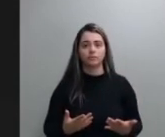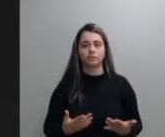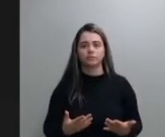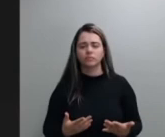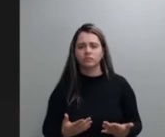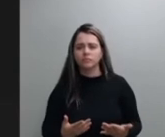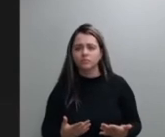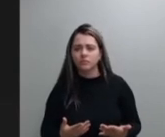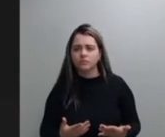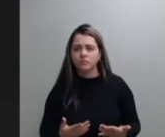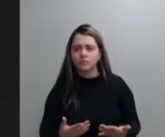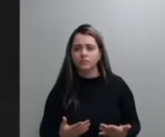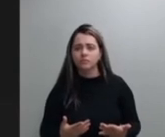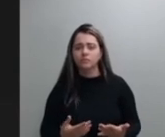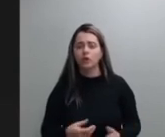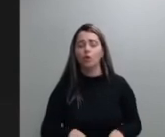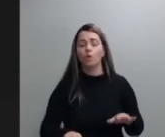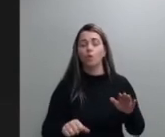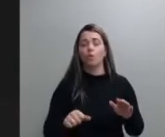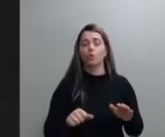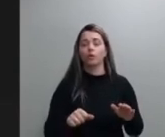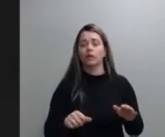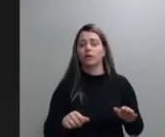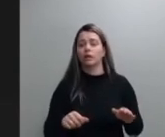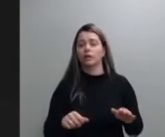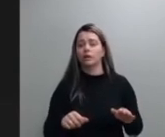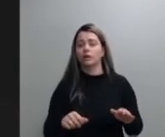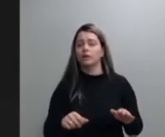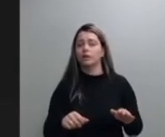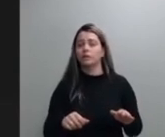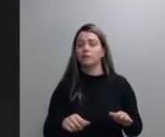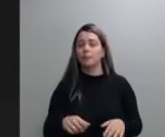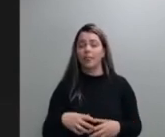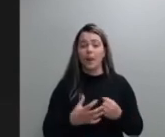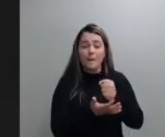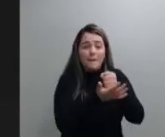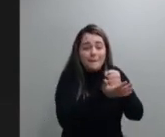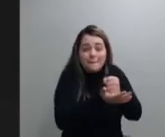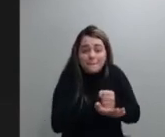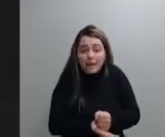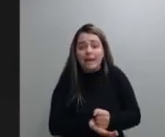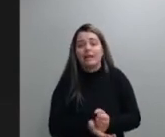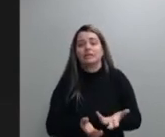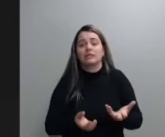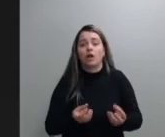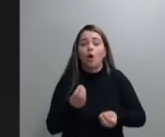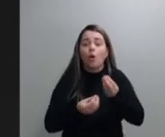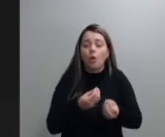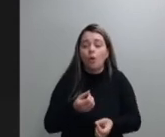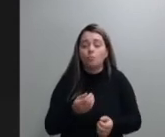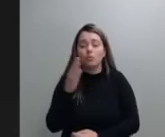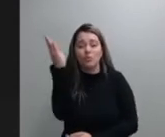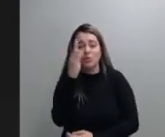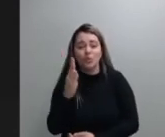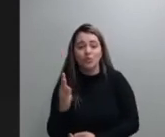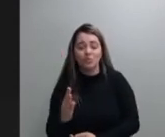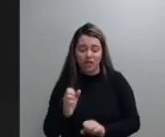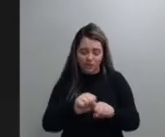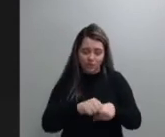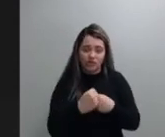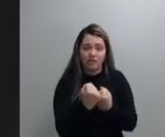do ato de concentração diversamente preza-se pela atuação do sistema brasileiro de defesa da